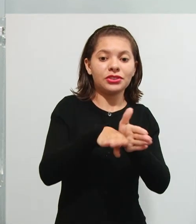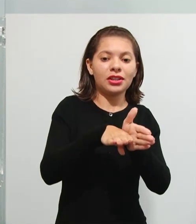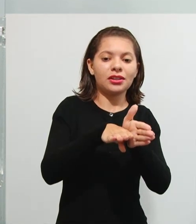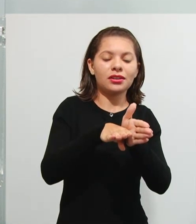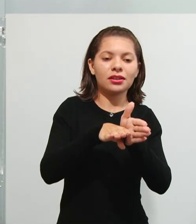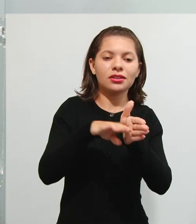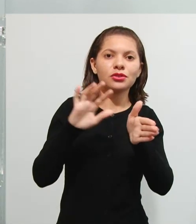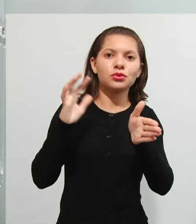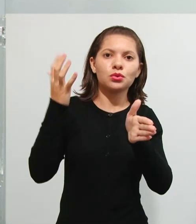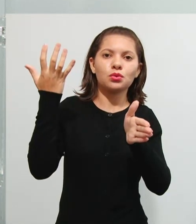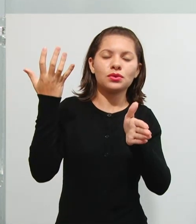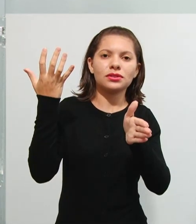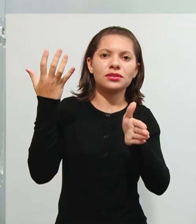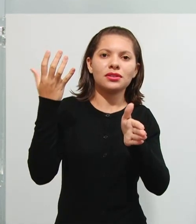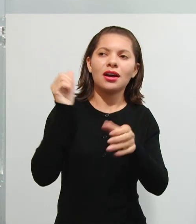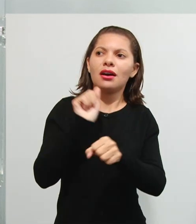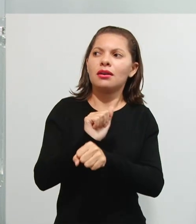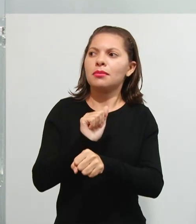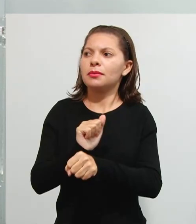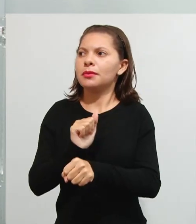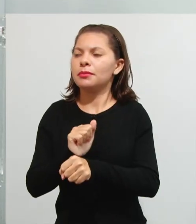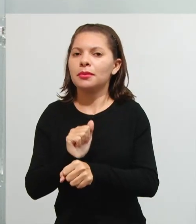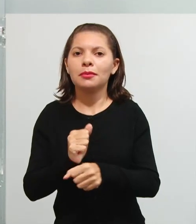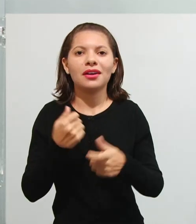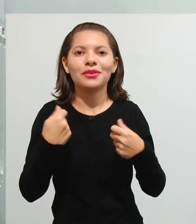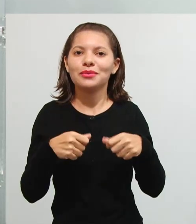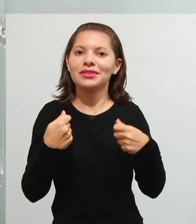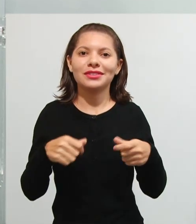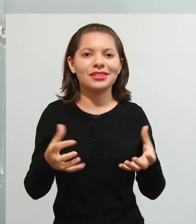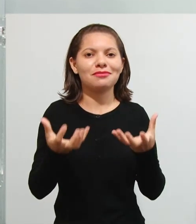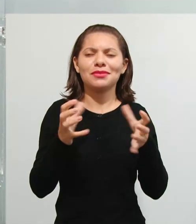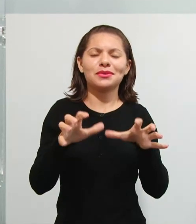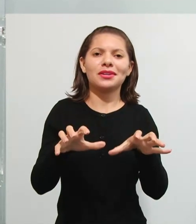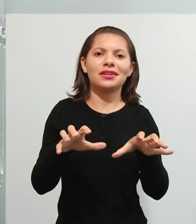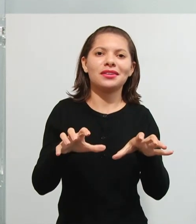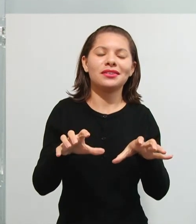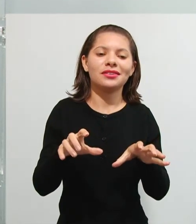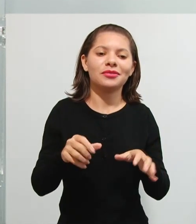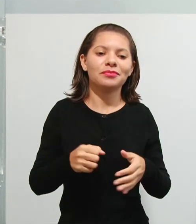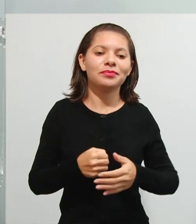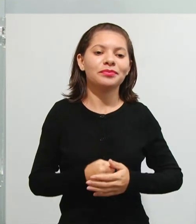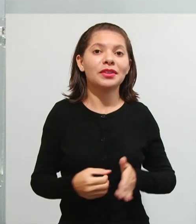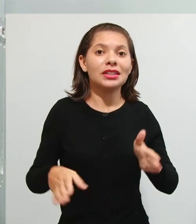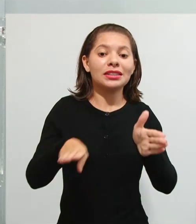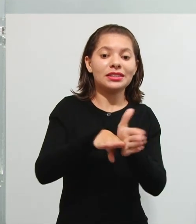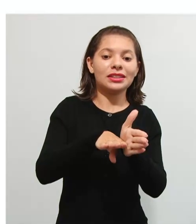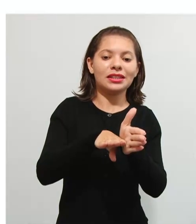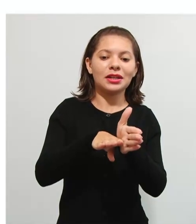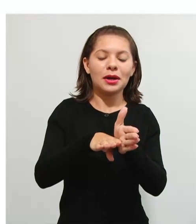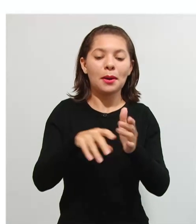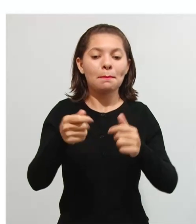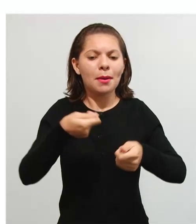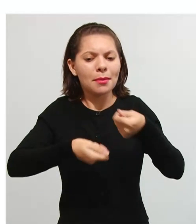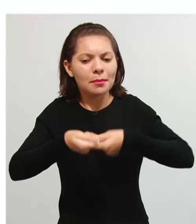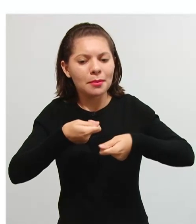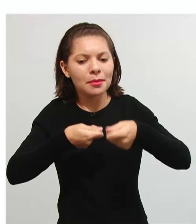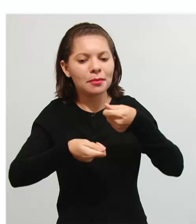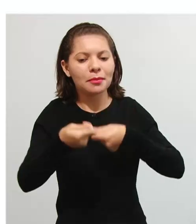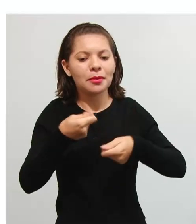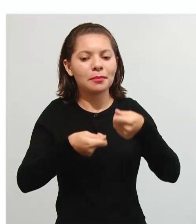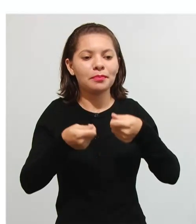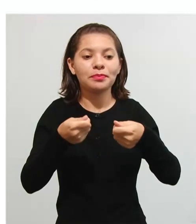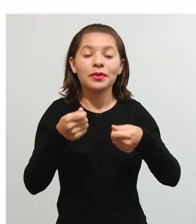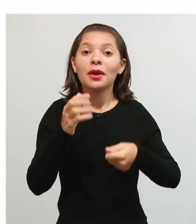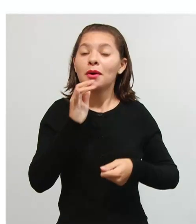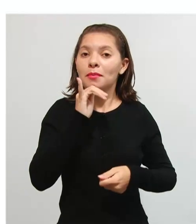mesmo sem a gente estar esperando, sem a gente querer, mas elas vêm e a gente precisa administrar, como foi o que aconteceu com a